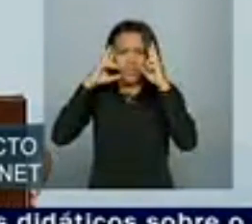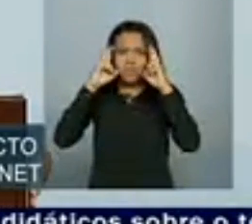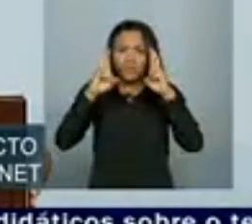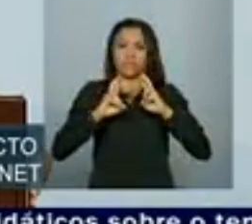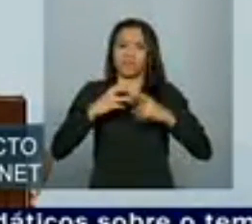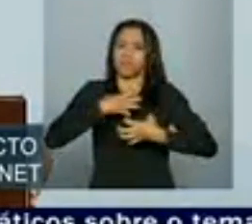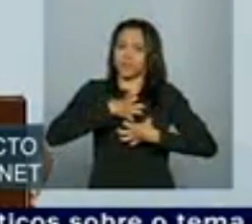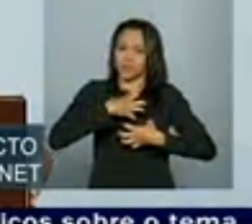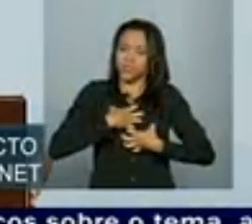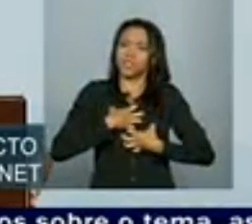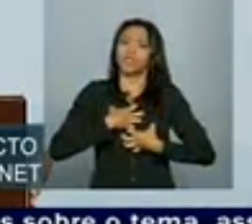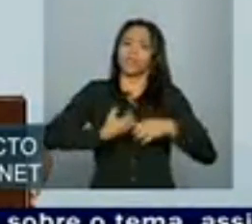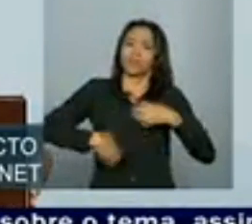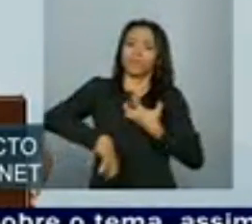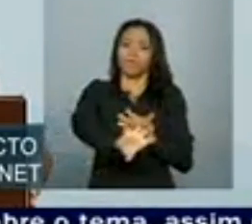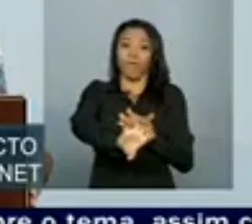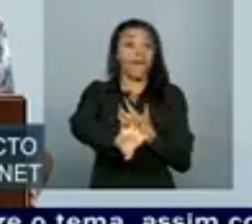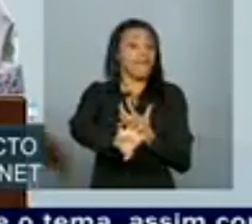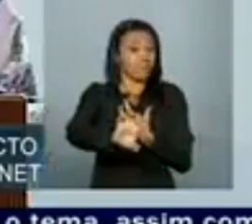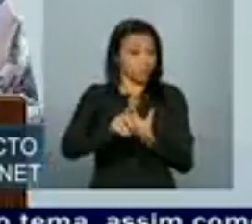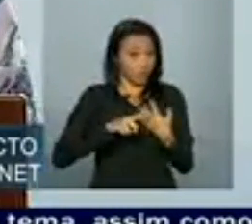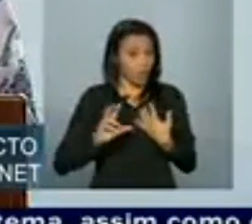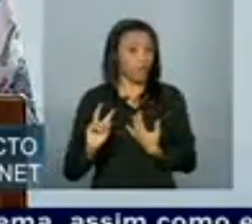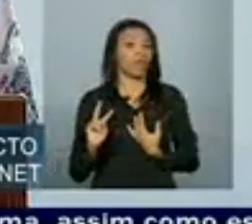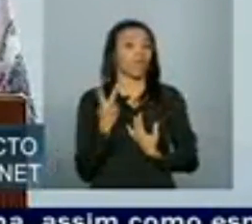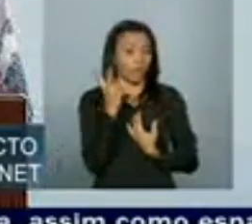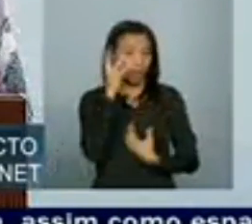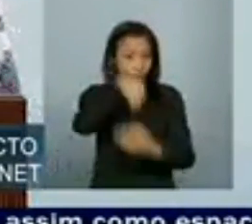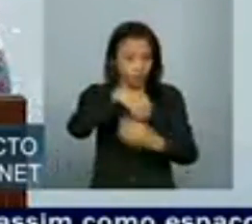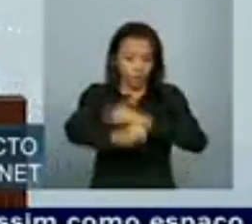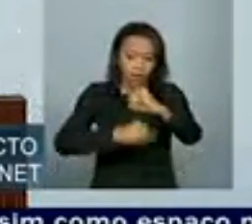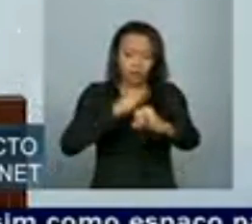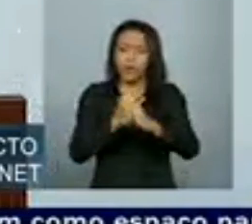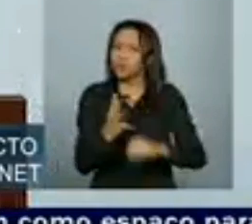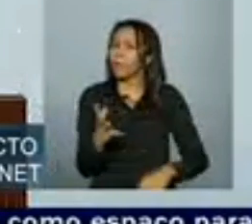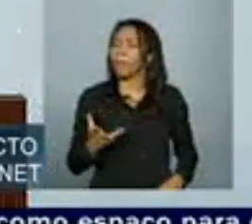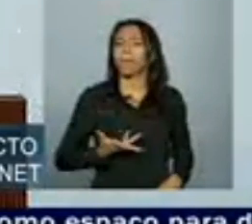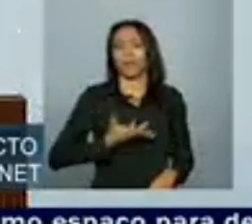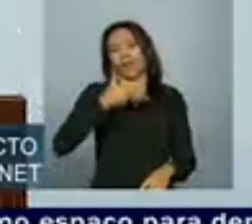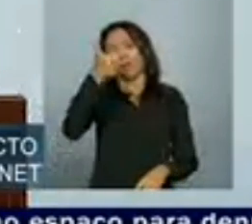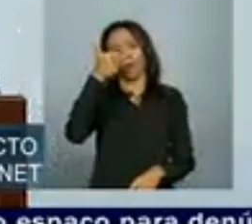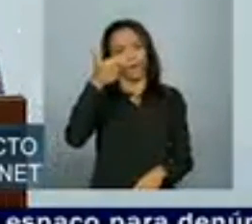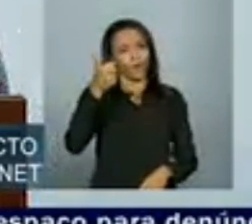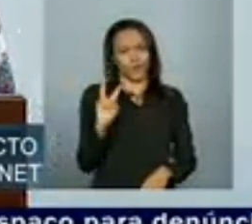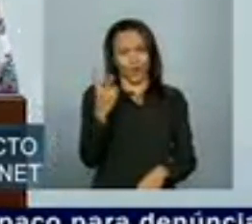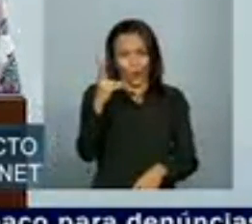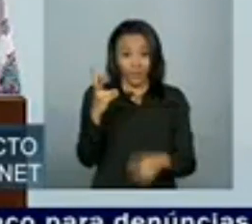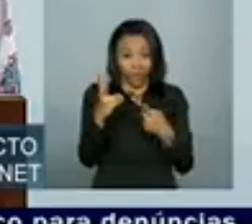respeitadas, valorizadas e que os melhores valores humanos aí se